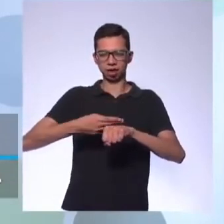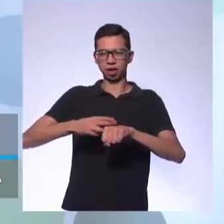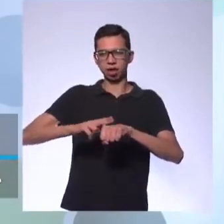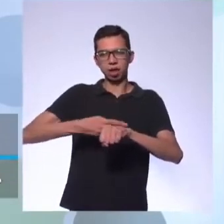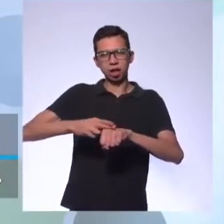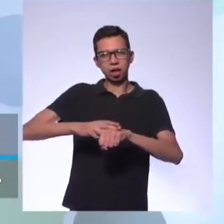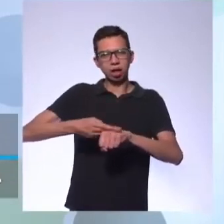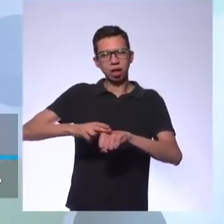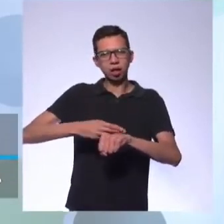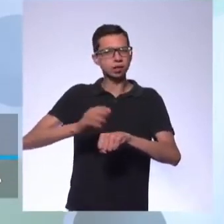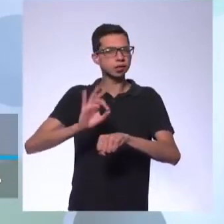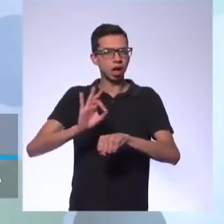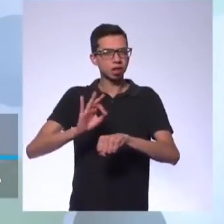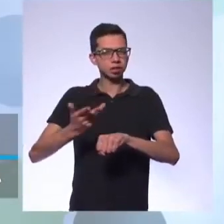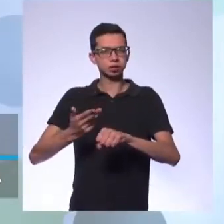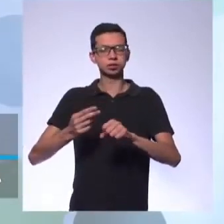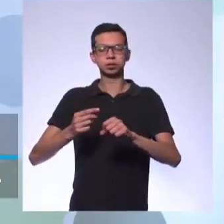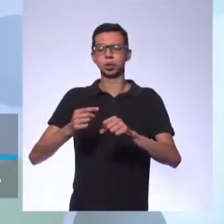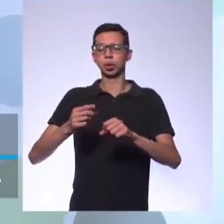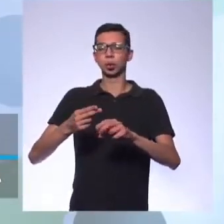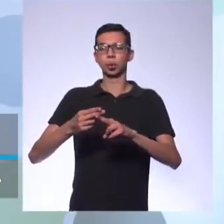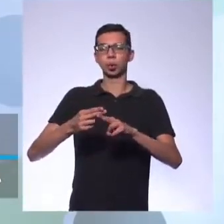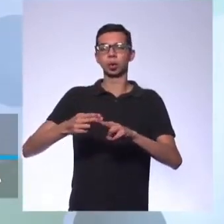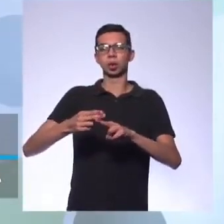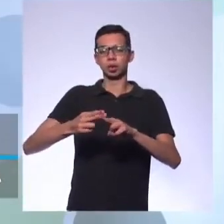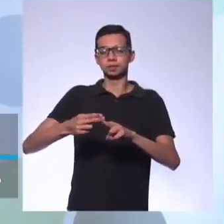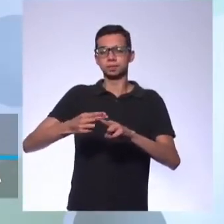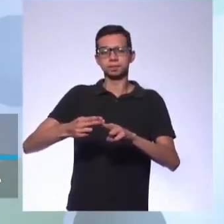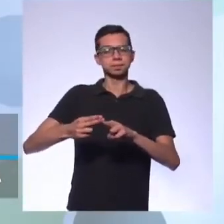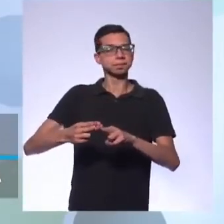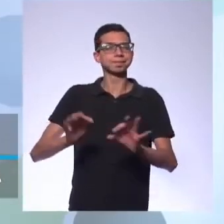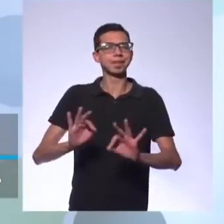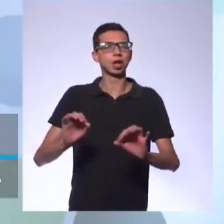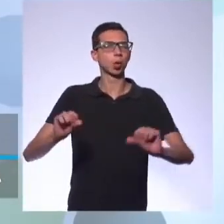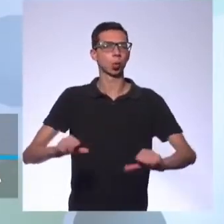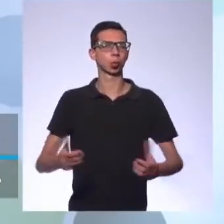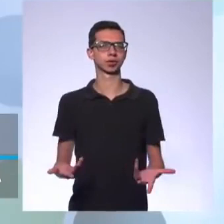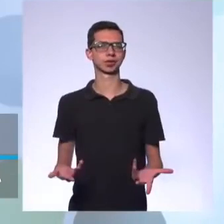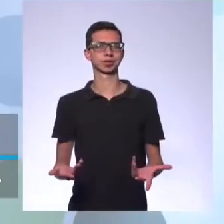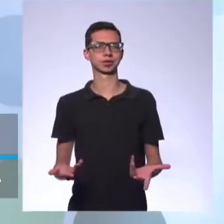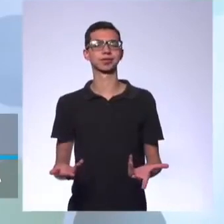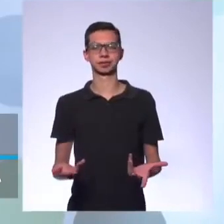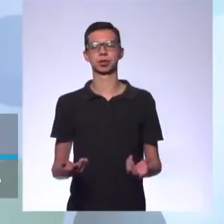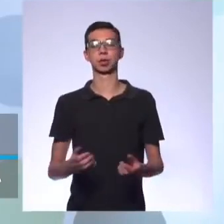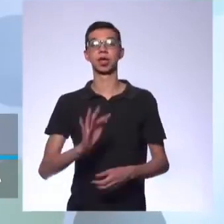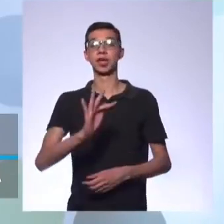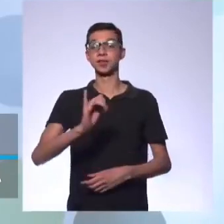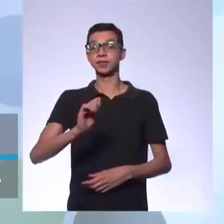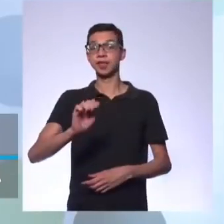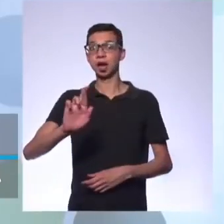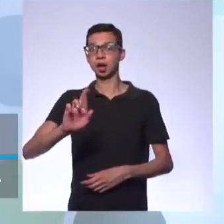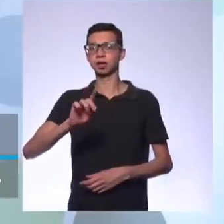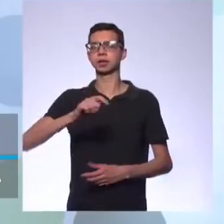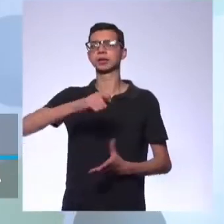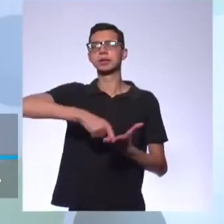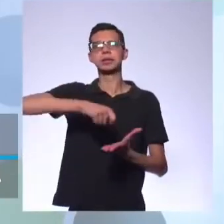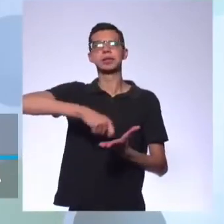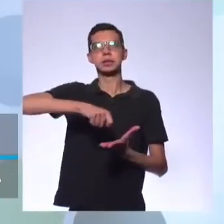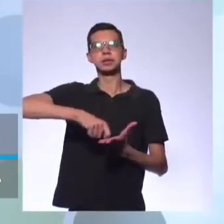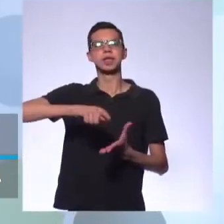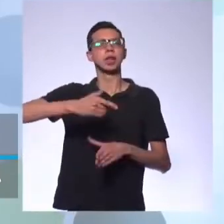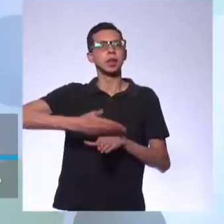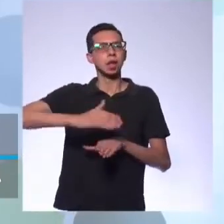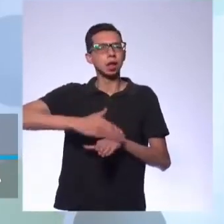não cumpre a sua função. Isso é uma metáfora. Quando você traz isso para o mundo da leitura, o quê? Fiar é o quê? É você escrever.